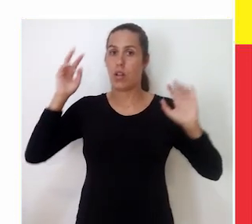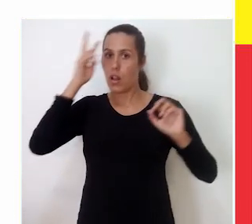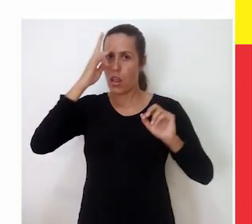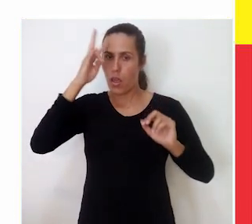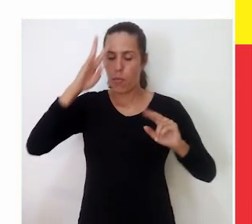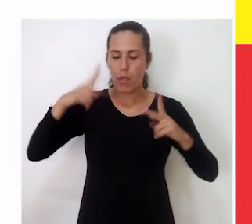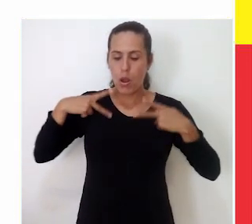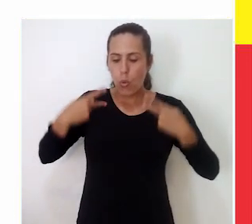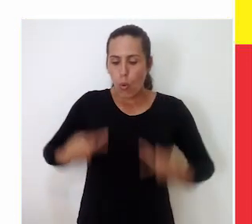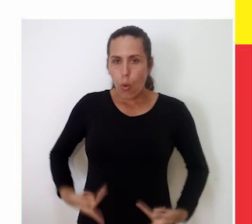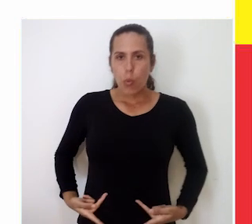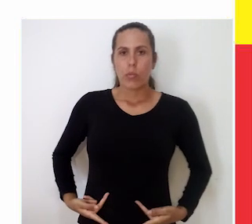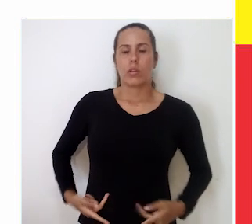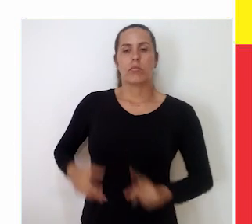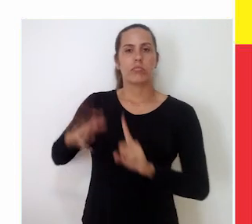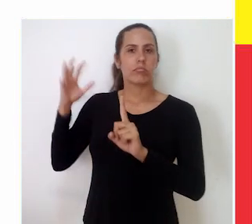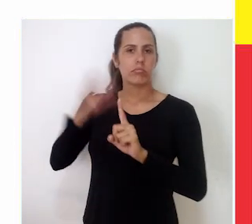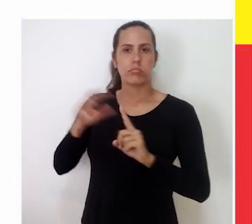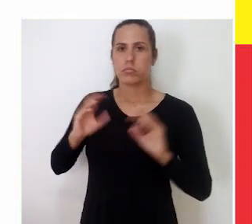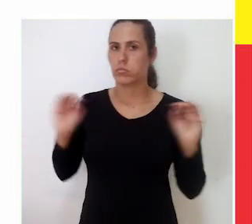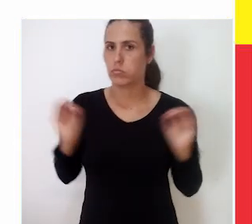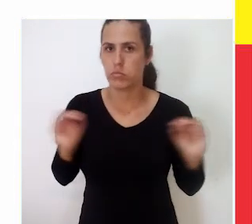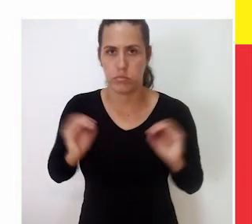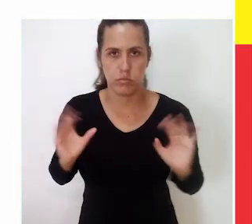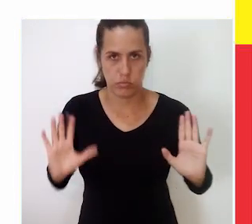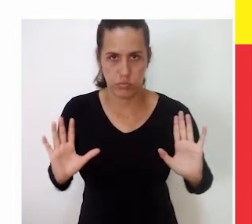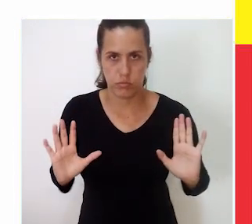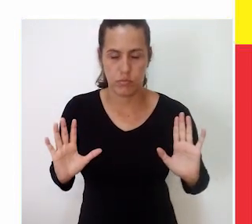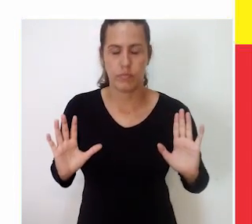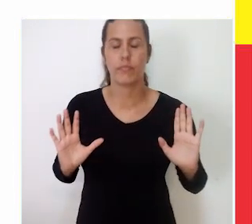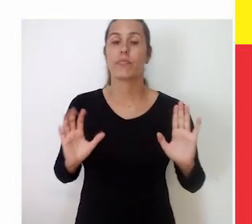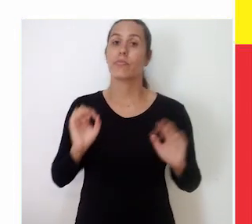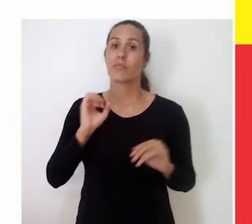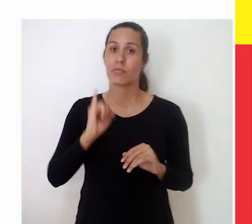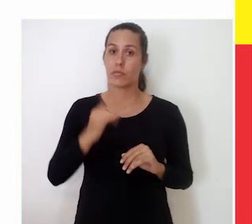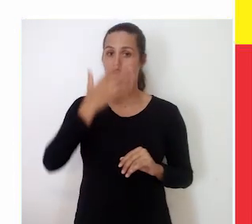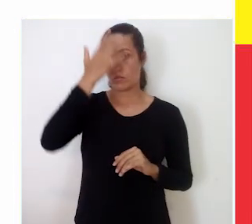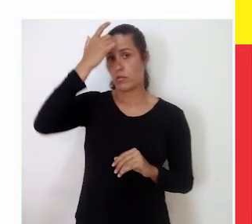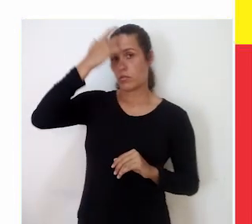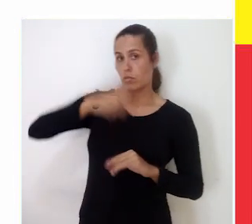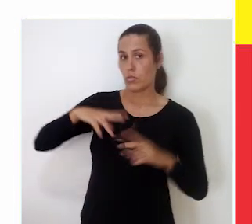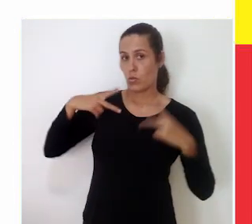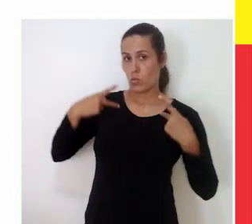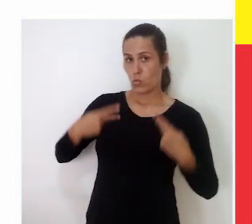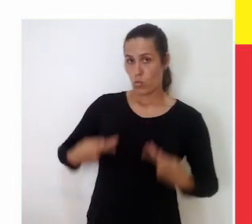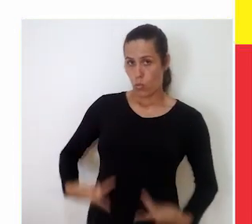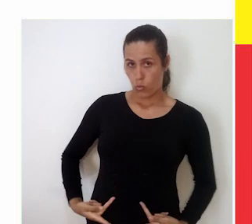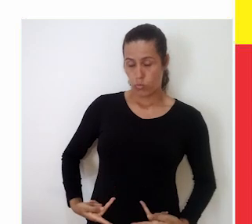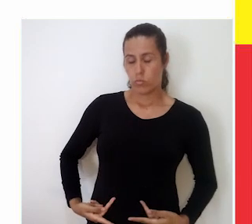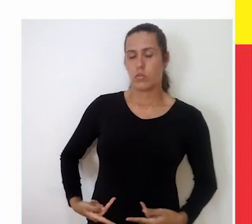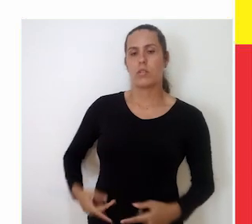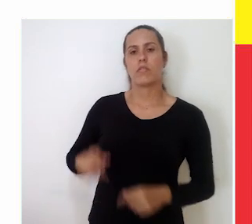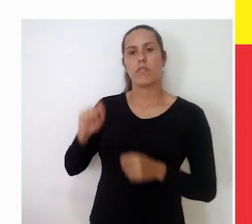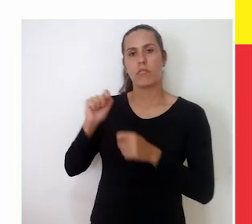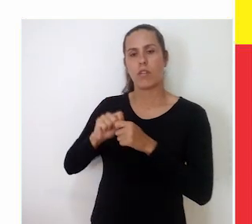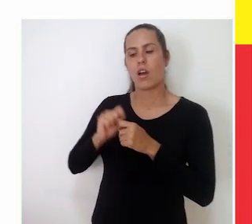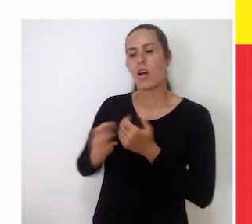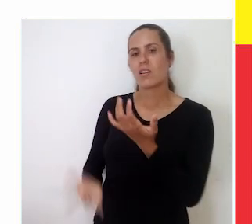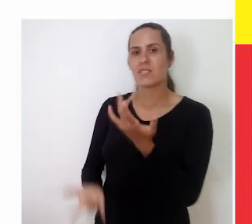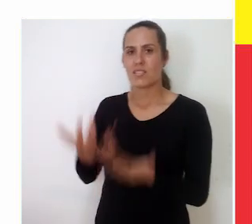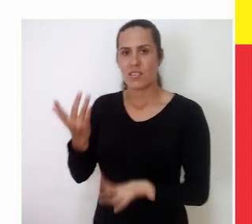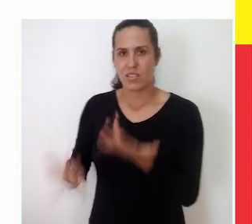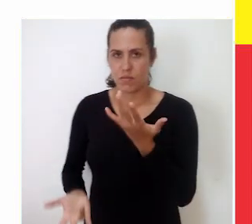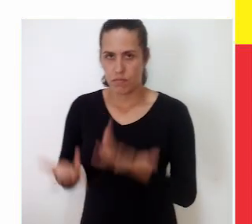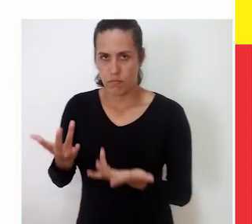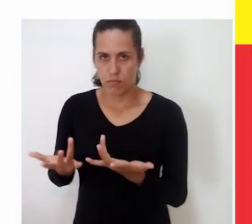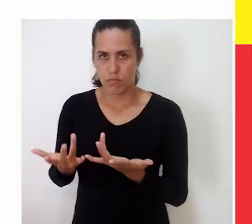humana. Sem interferência. Quando o homem ele vai provocar queimadas, deixa de ser um